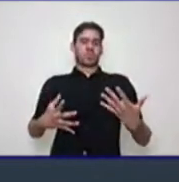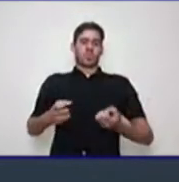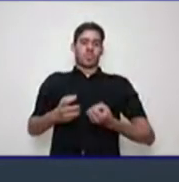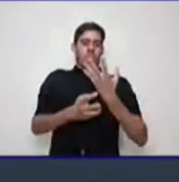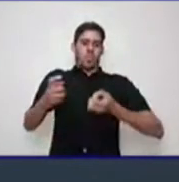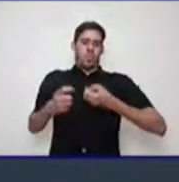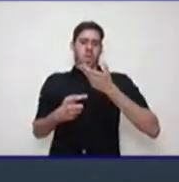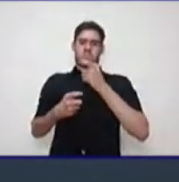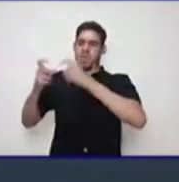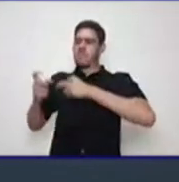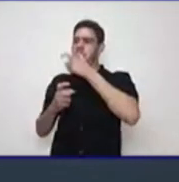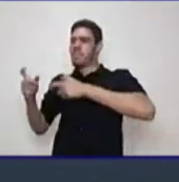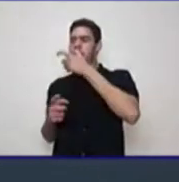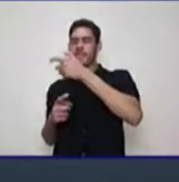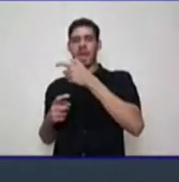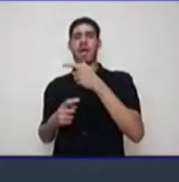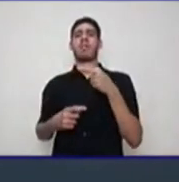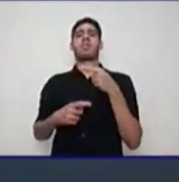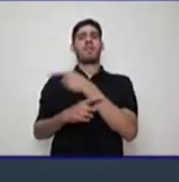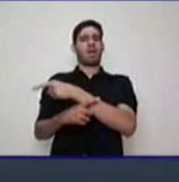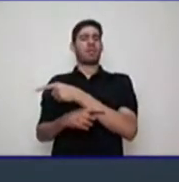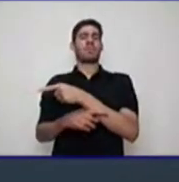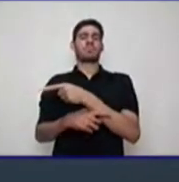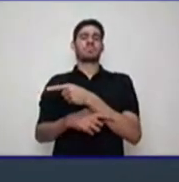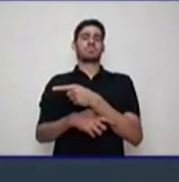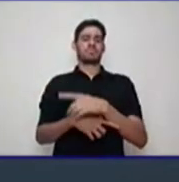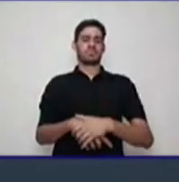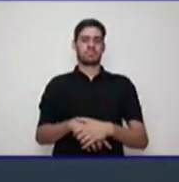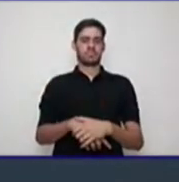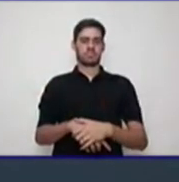grosserias que lá são veiculadas.